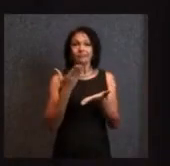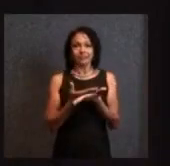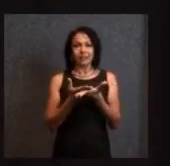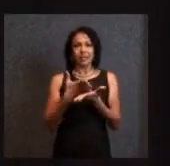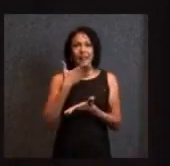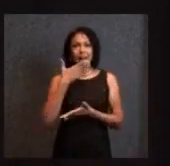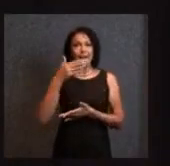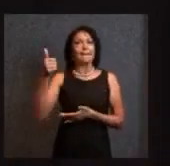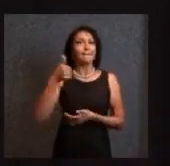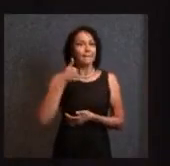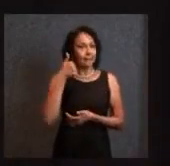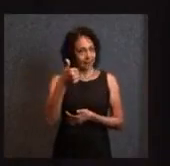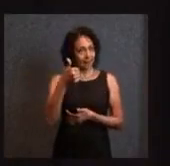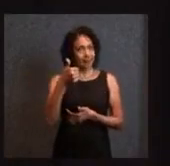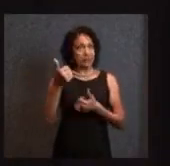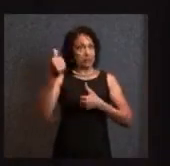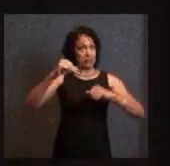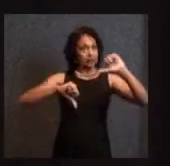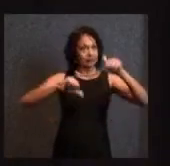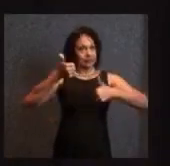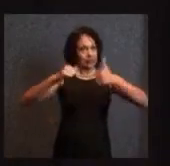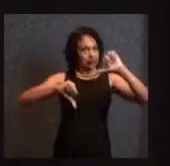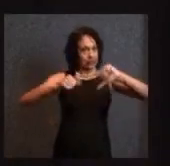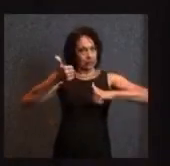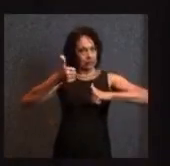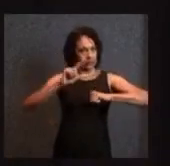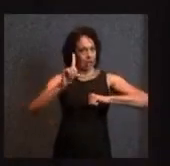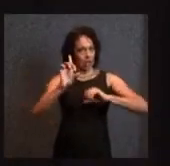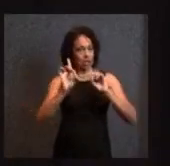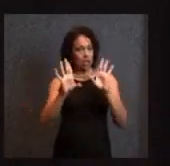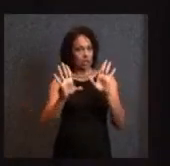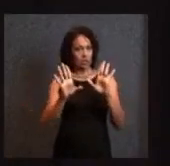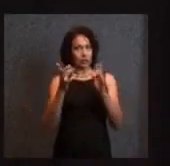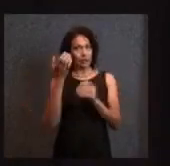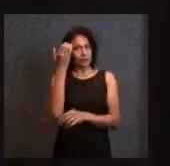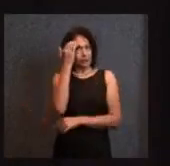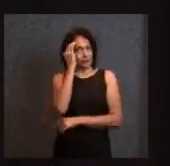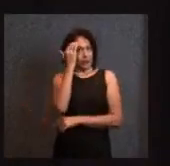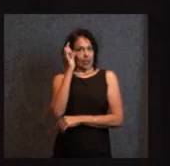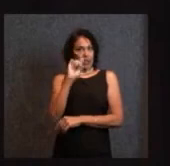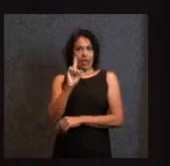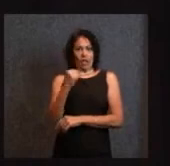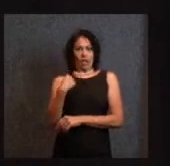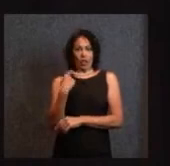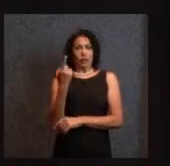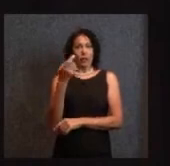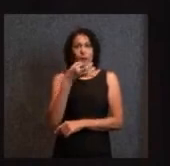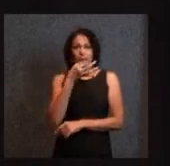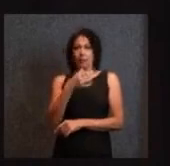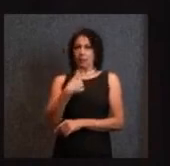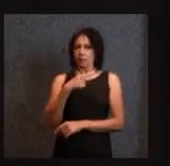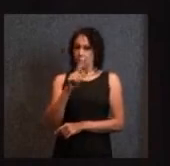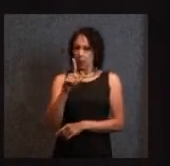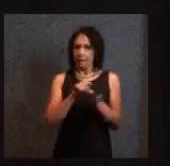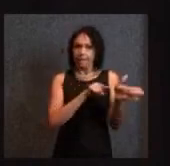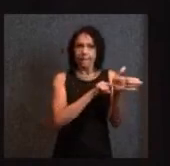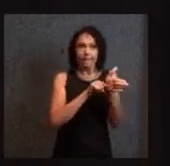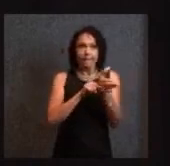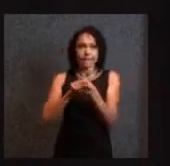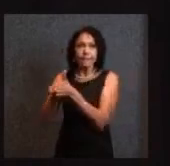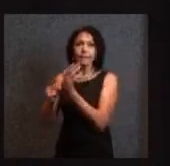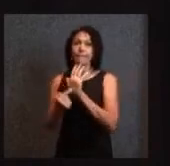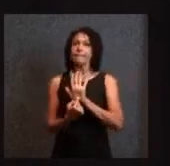melhores resultados, e aí veja só, não é apenas uma questão de compreensão nossa. Pesquisas têm